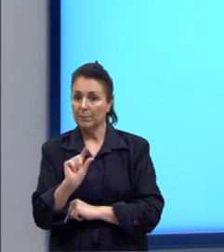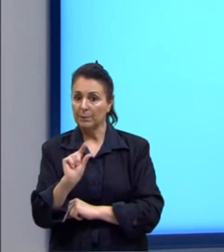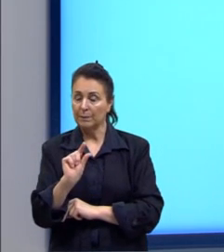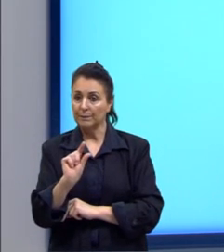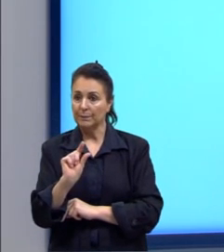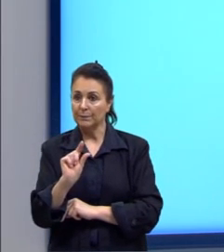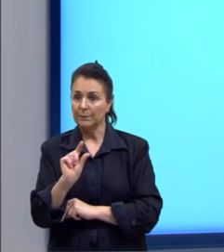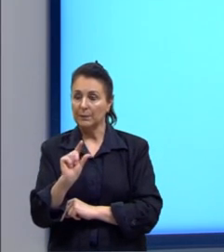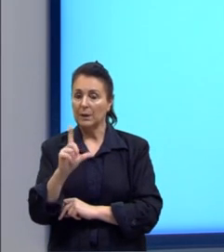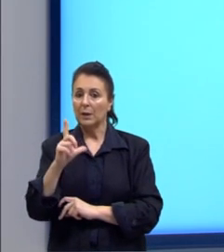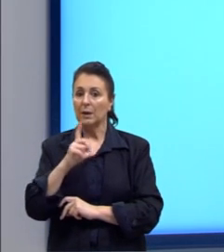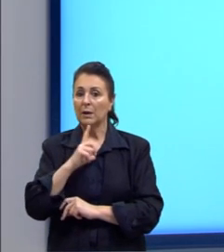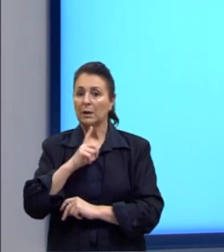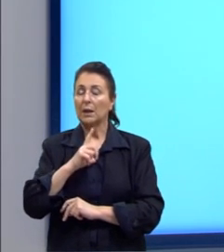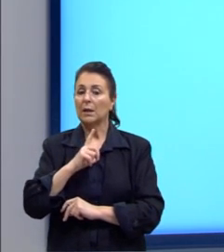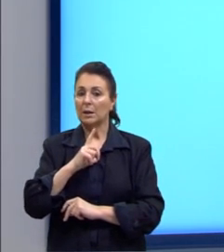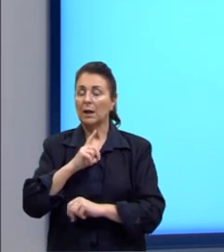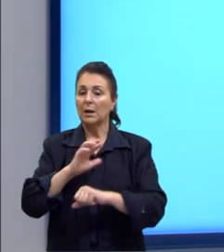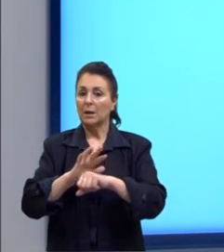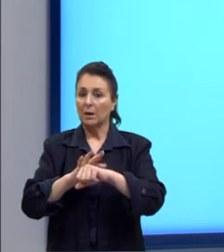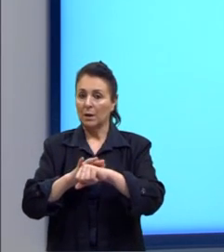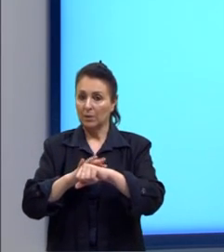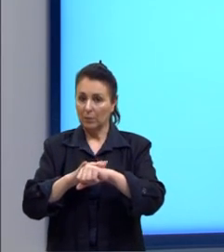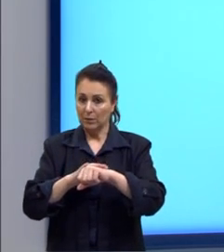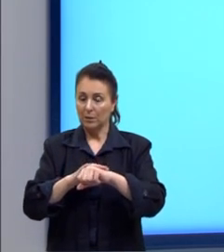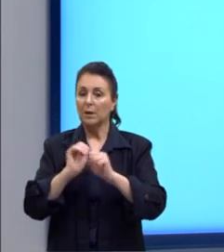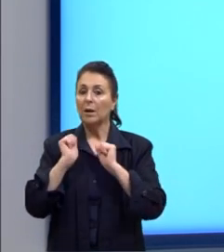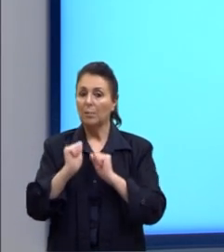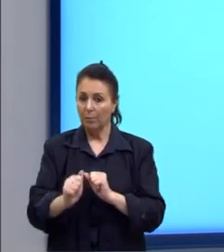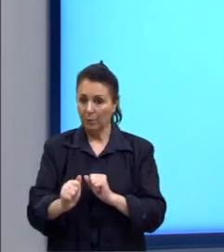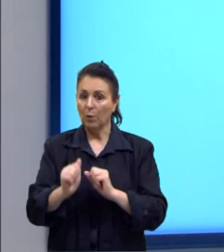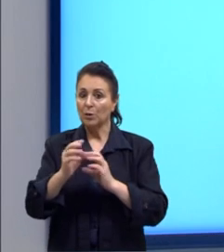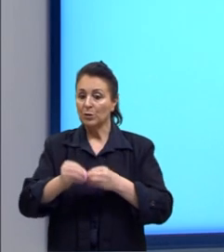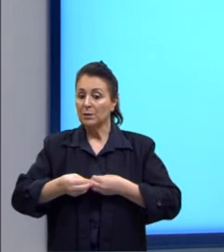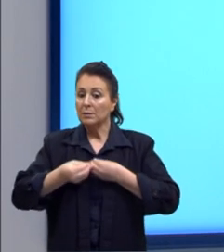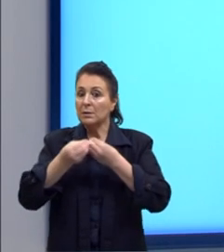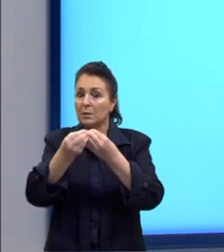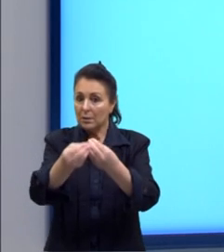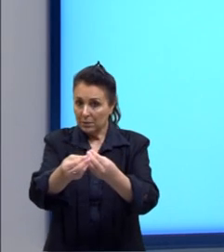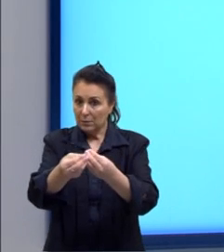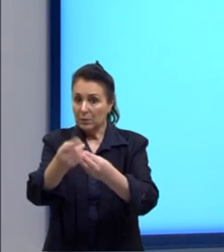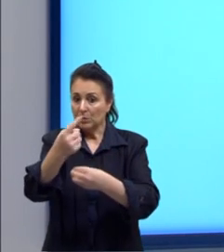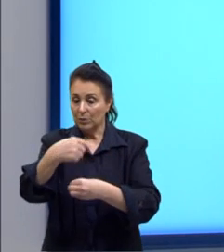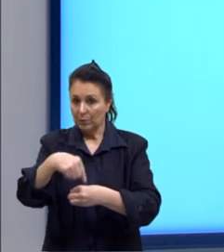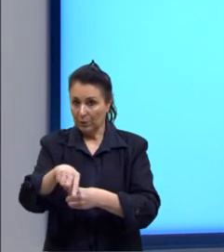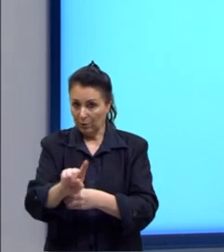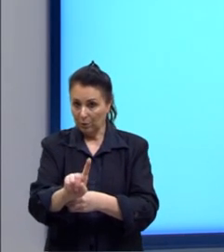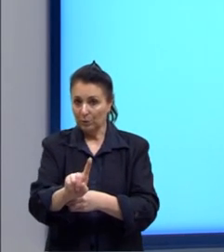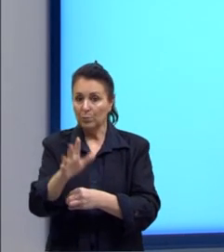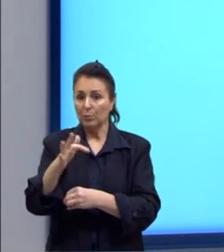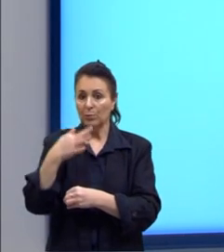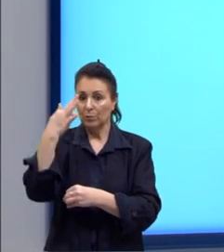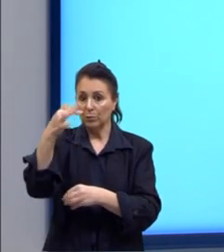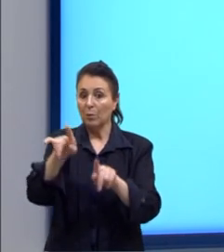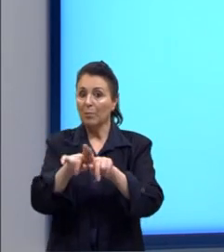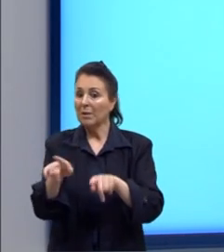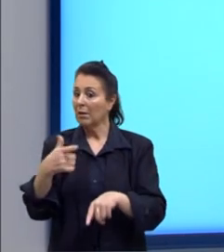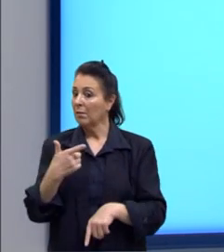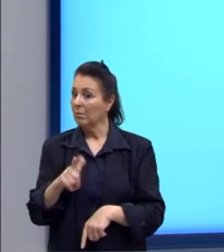e ela vai portar essa doença ela vai poder passar para sua descendência mas ela não é doente